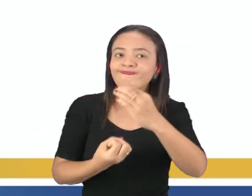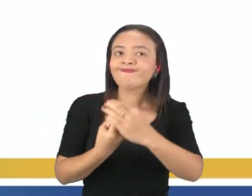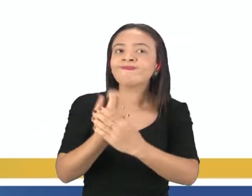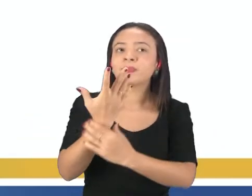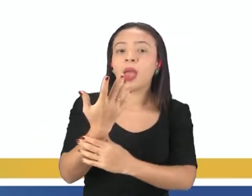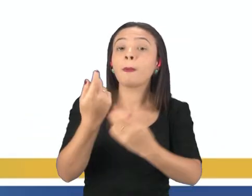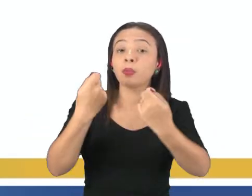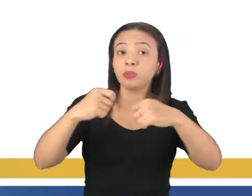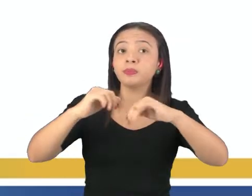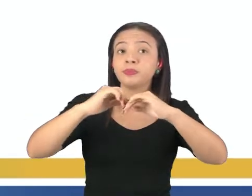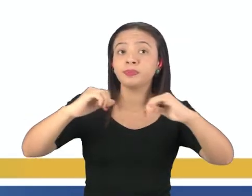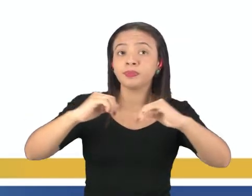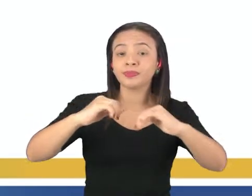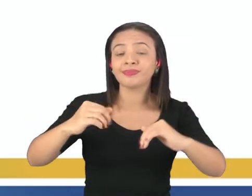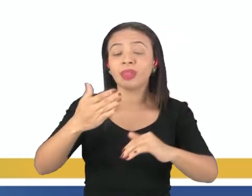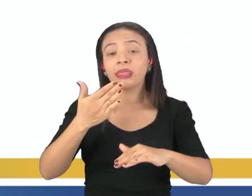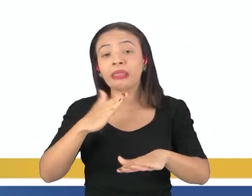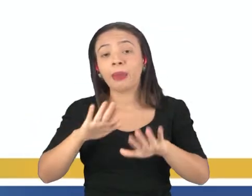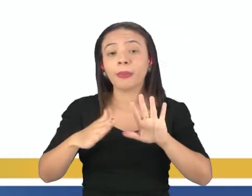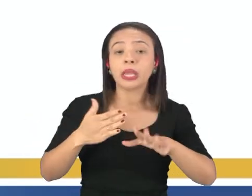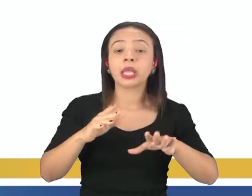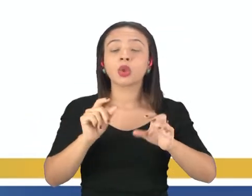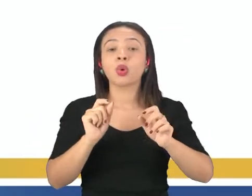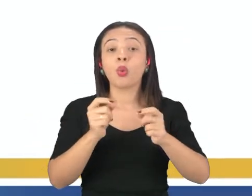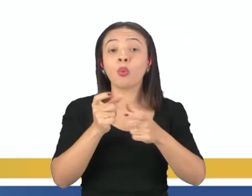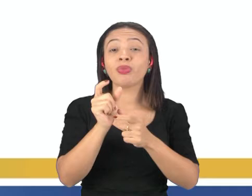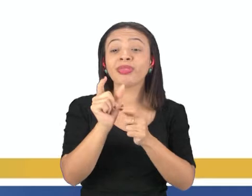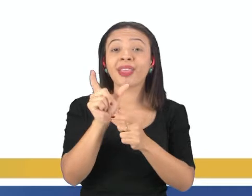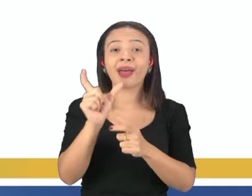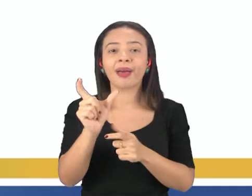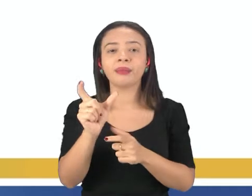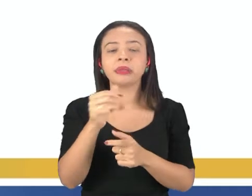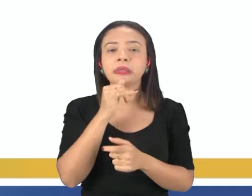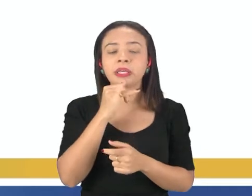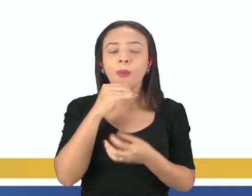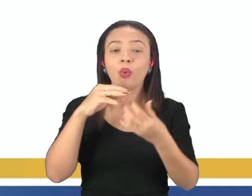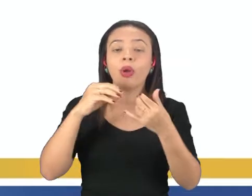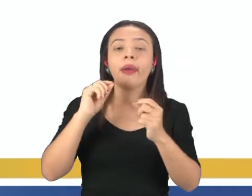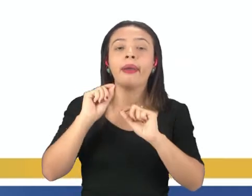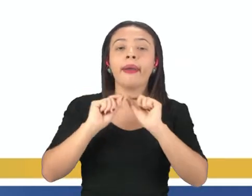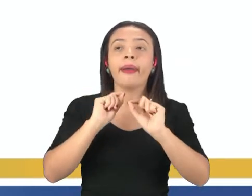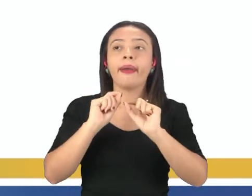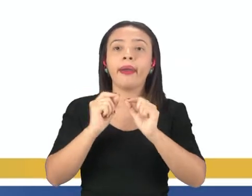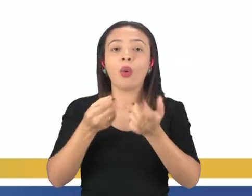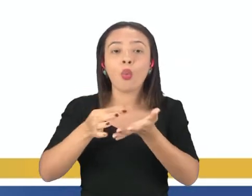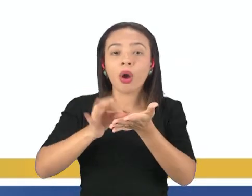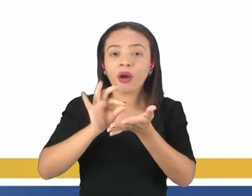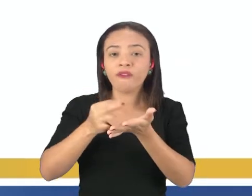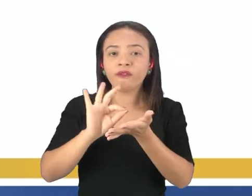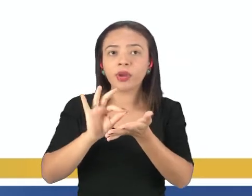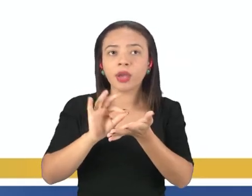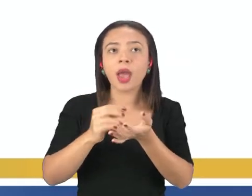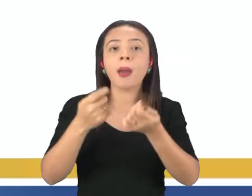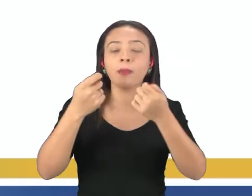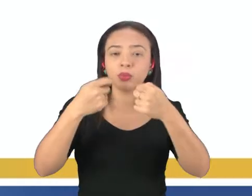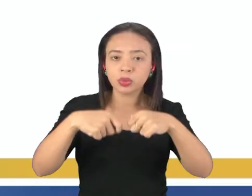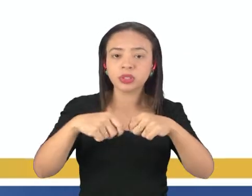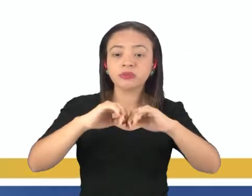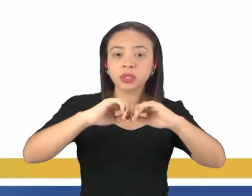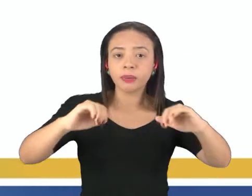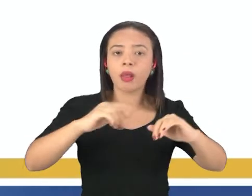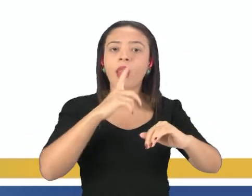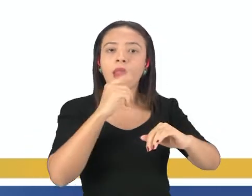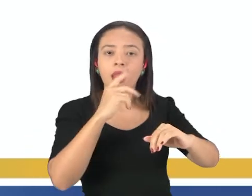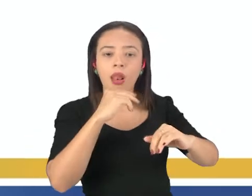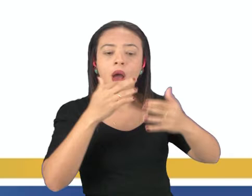aí conforme o tamanho de partículas envolvidas. Por exemplo, o café, você consegue separar a parte líquida do pó, né? A parte